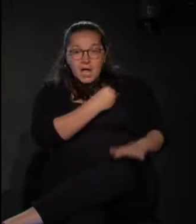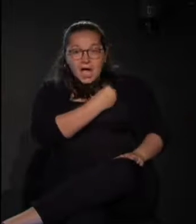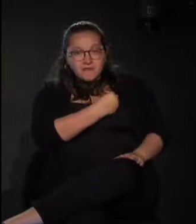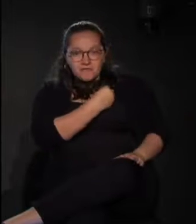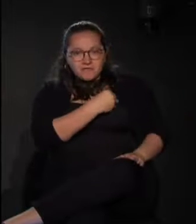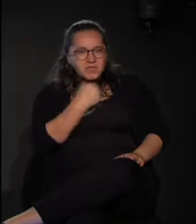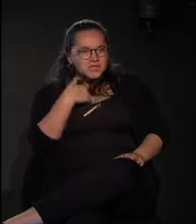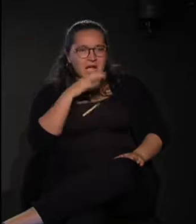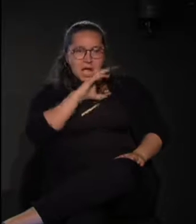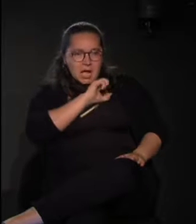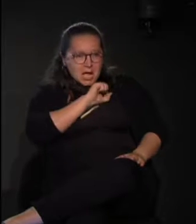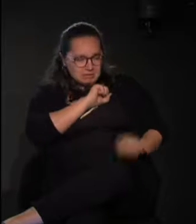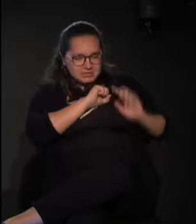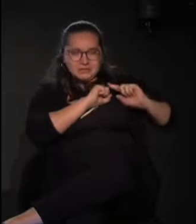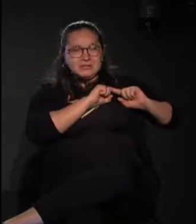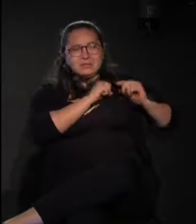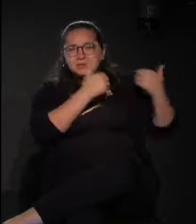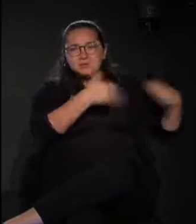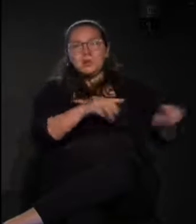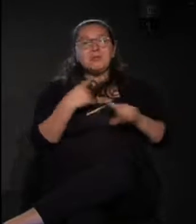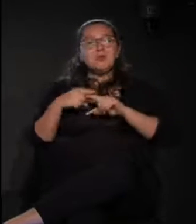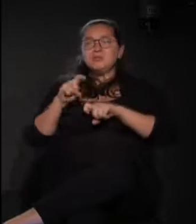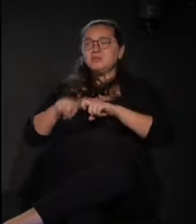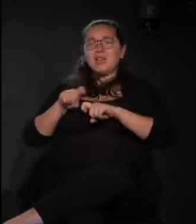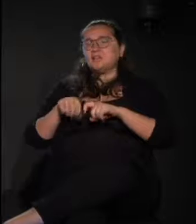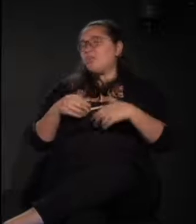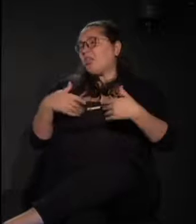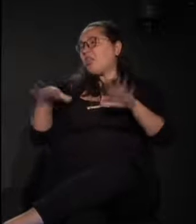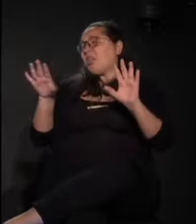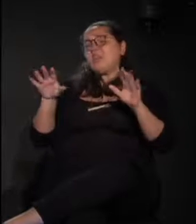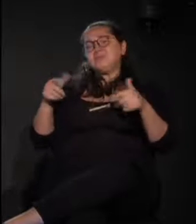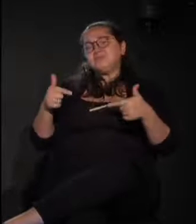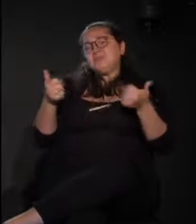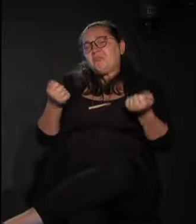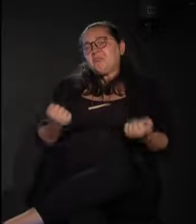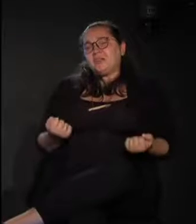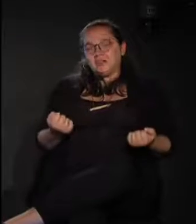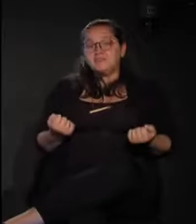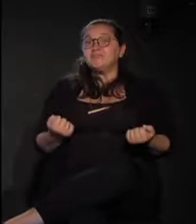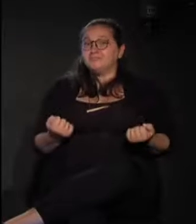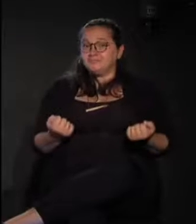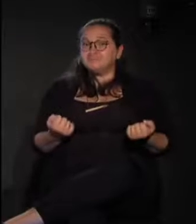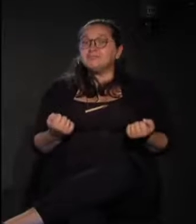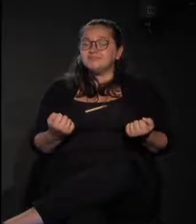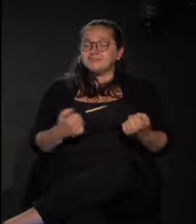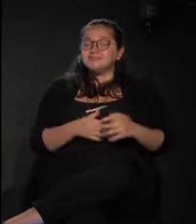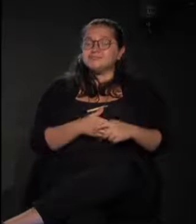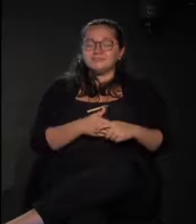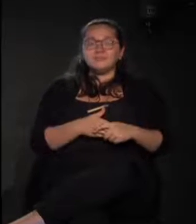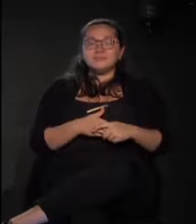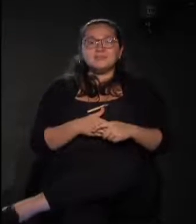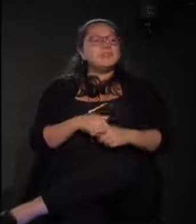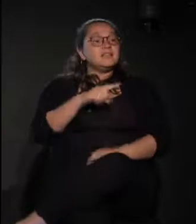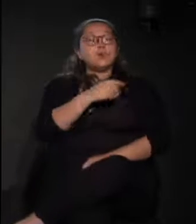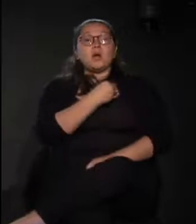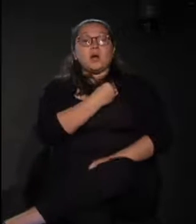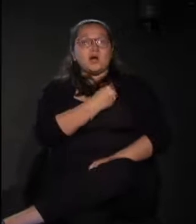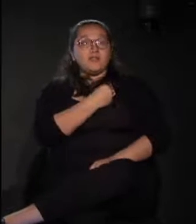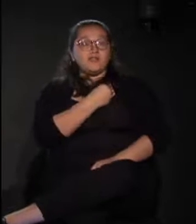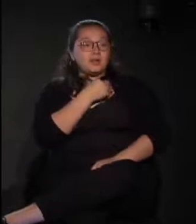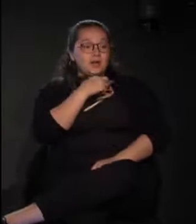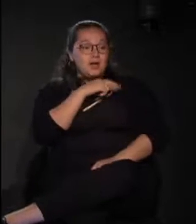amorosa eu acho que o sexo é um estorvo e então decidi acabar a sua sua vida amorosa sua